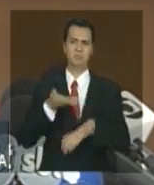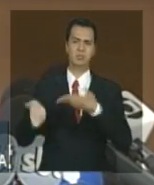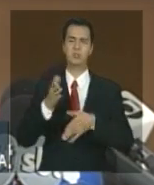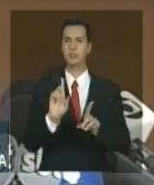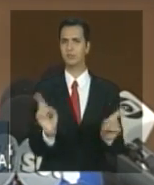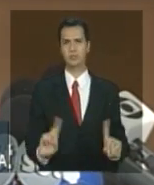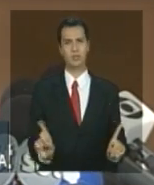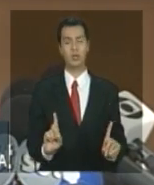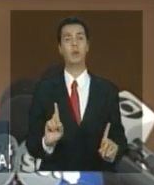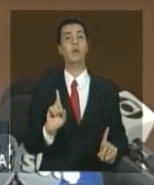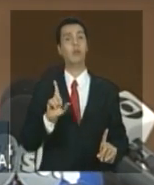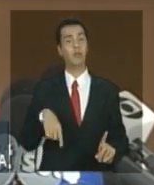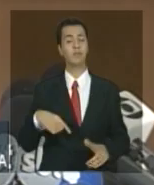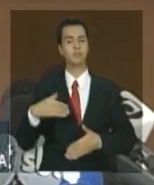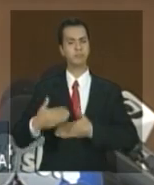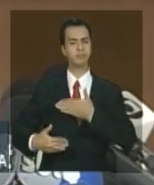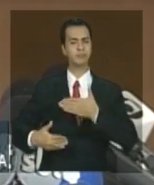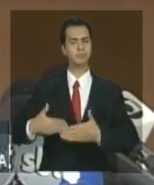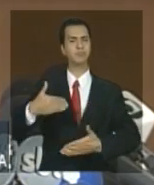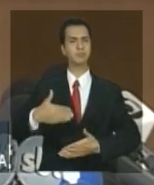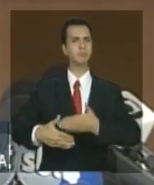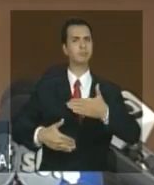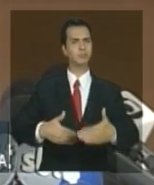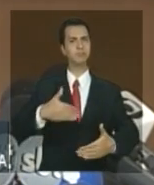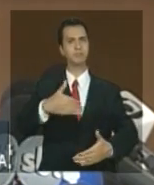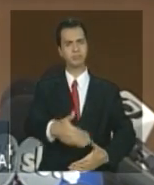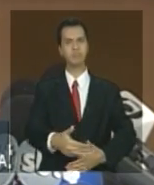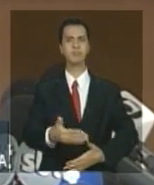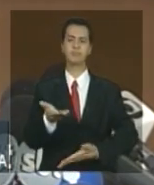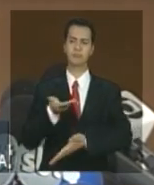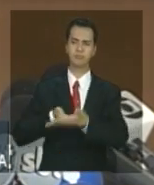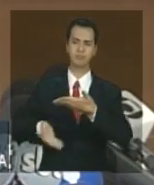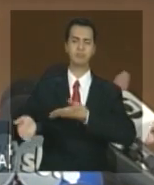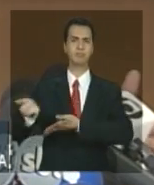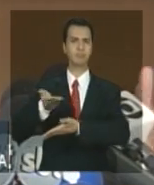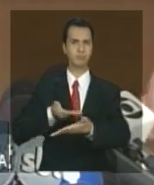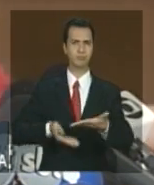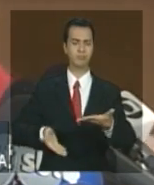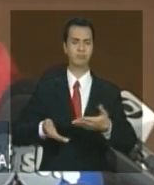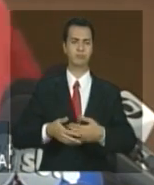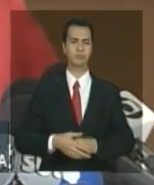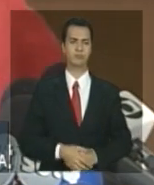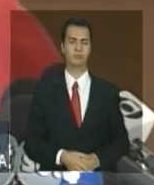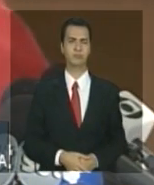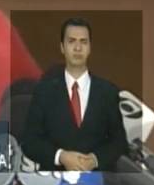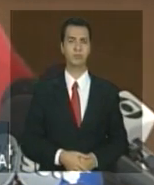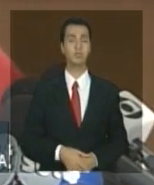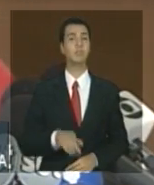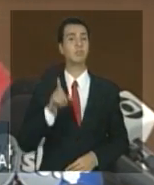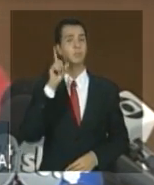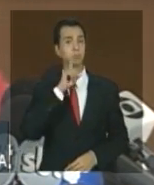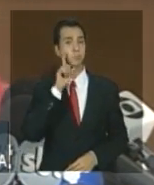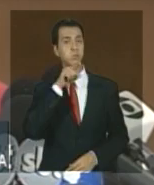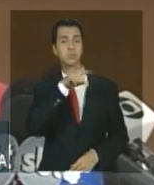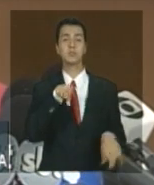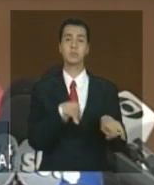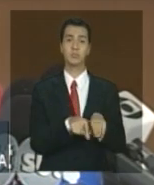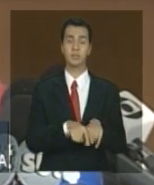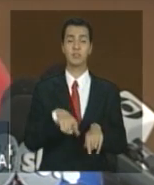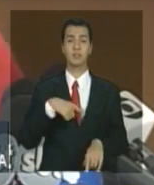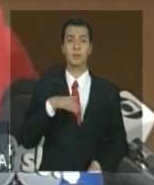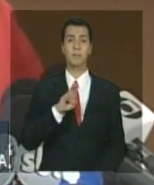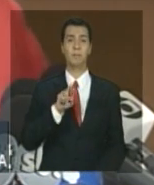construção de um relacionamento entre países. O mesmo processo, para não falar só dos Estados Unidos, que nós temos com os BRICS.